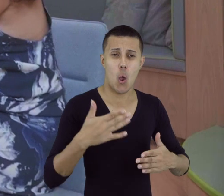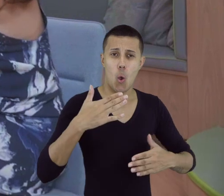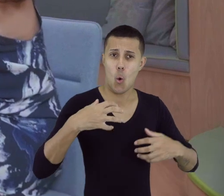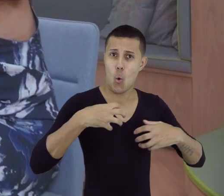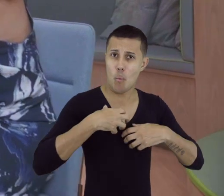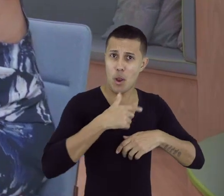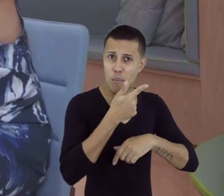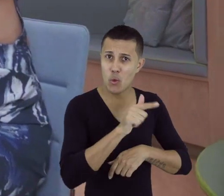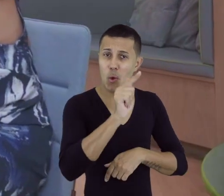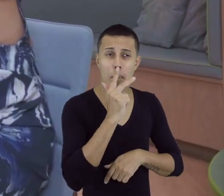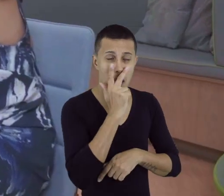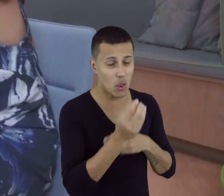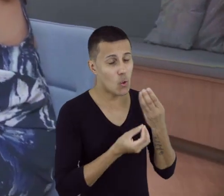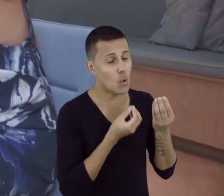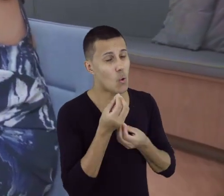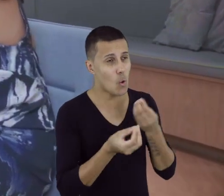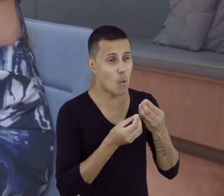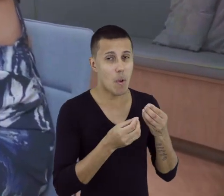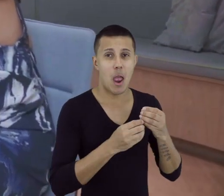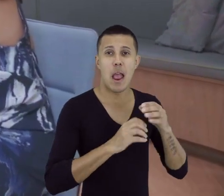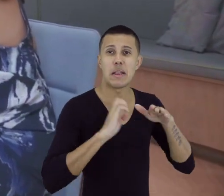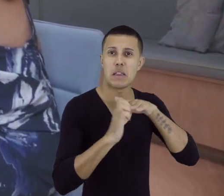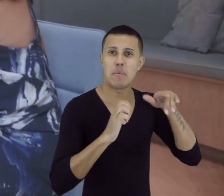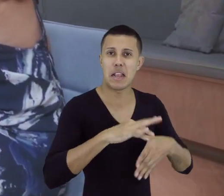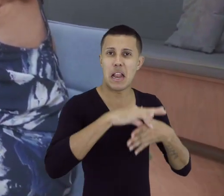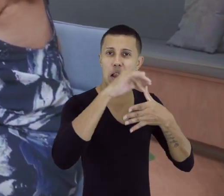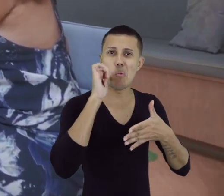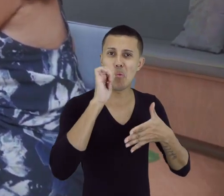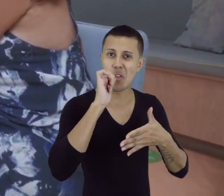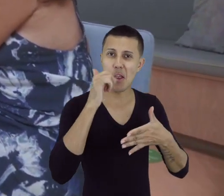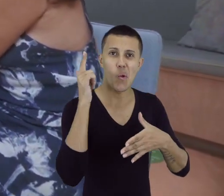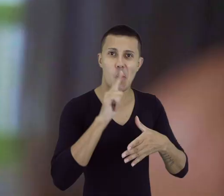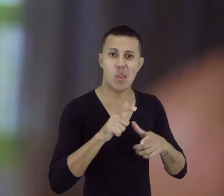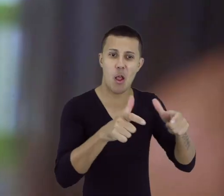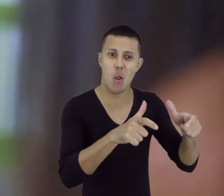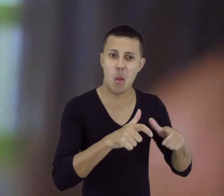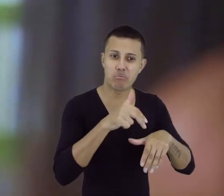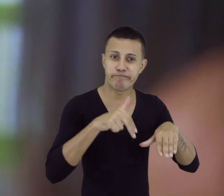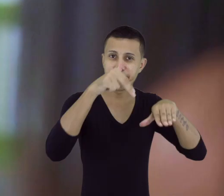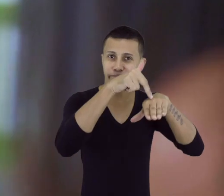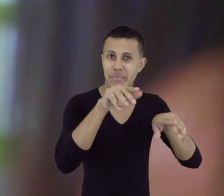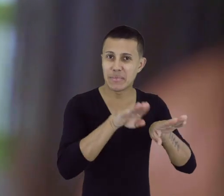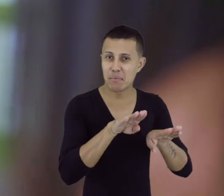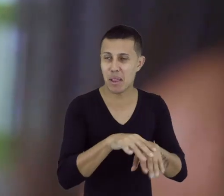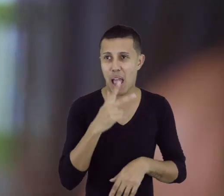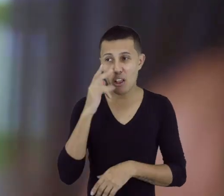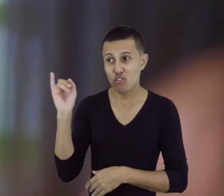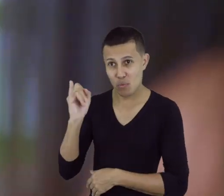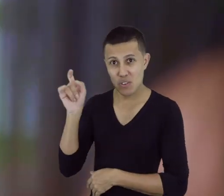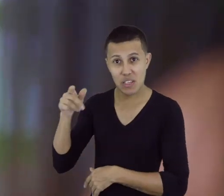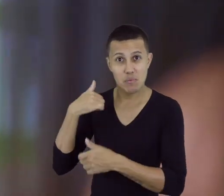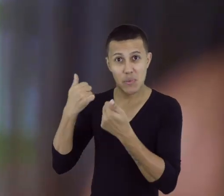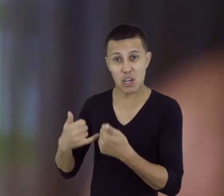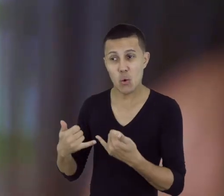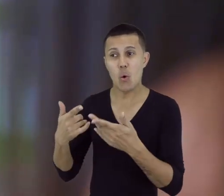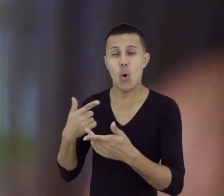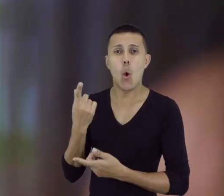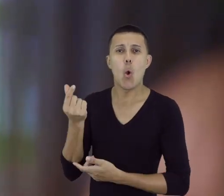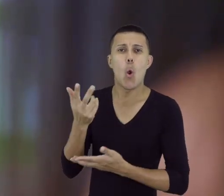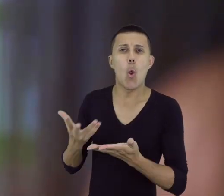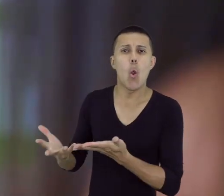postura, talvez as empresas lideradas por mulheres ganhem mais espaço. Né? E eu acho que é uma coisa muito importante, por exemplo, você falou do